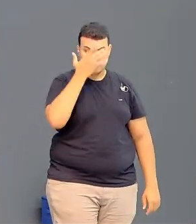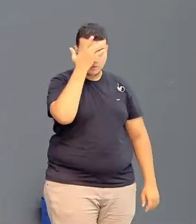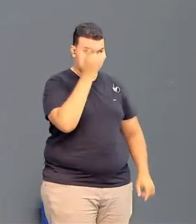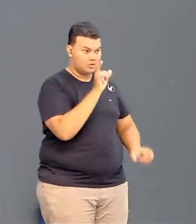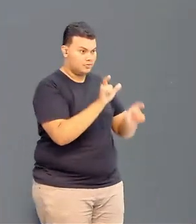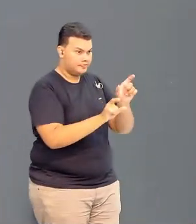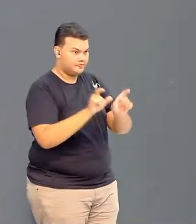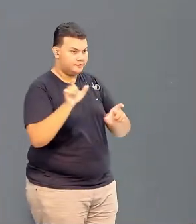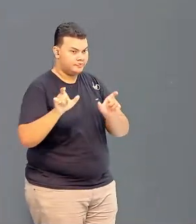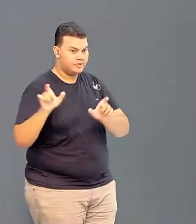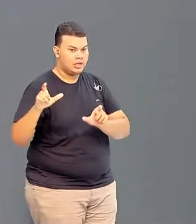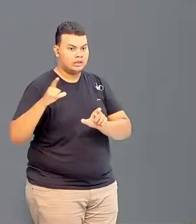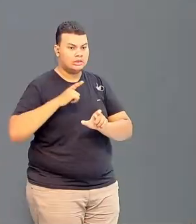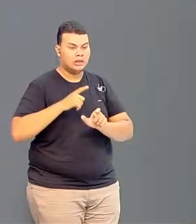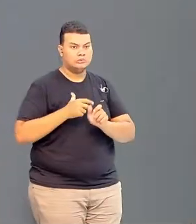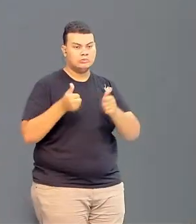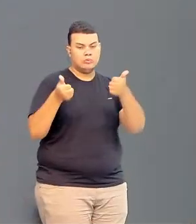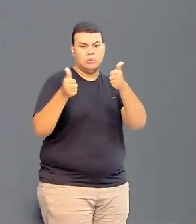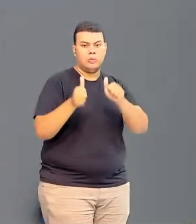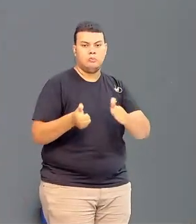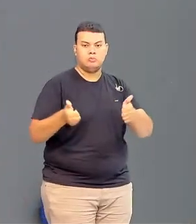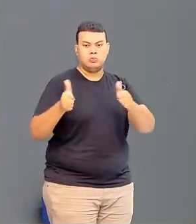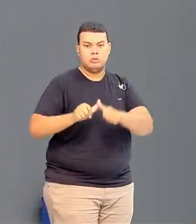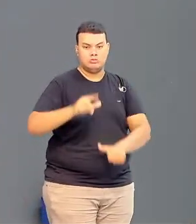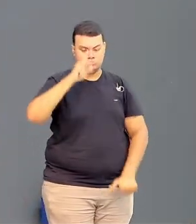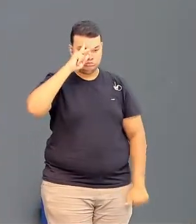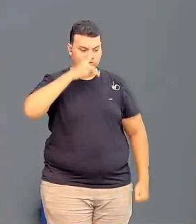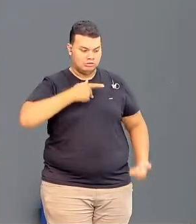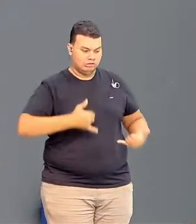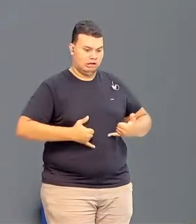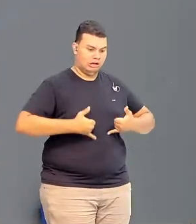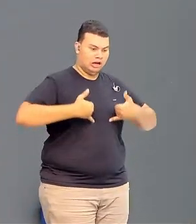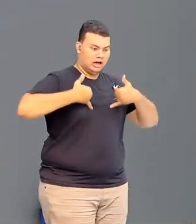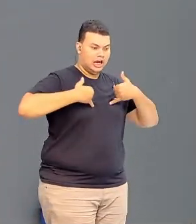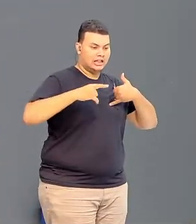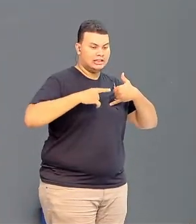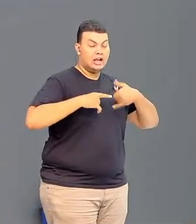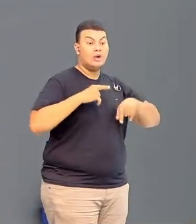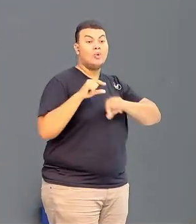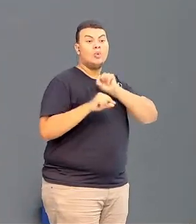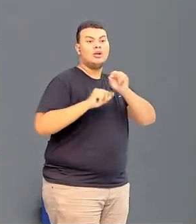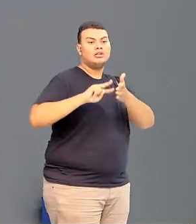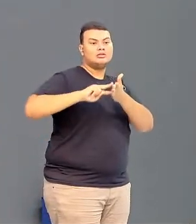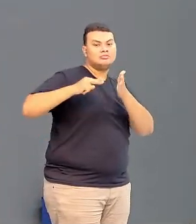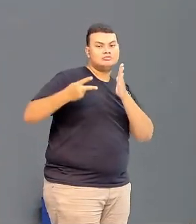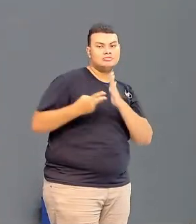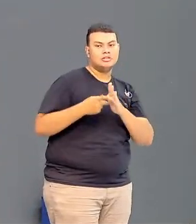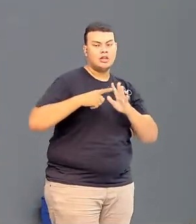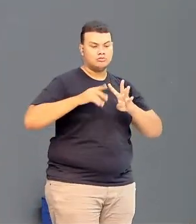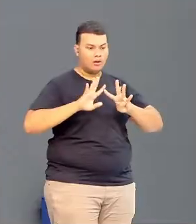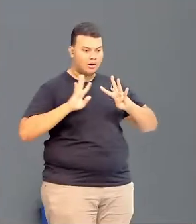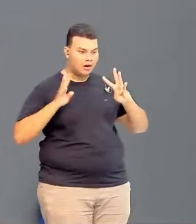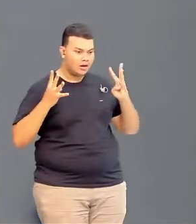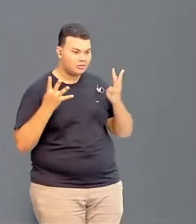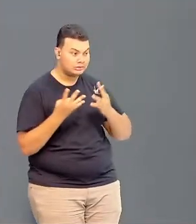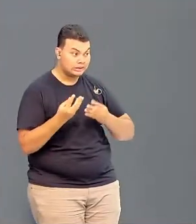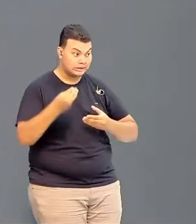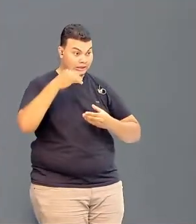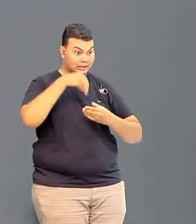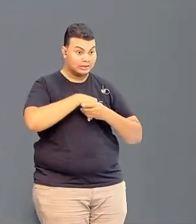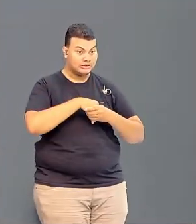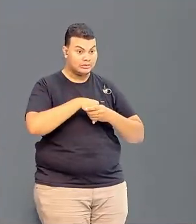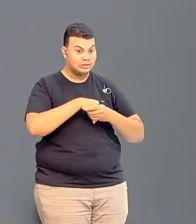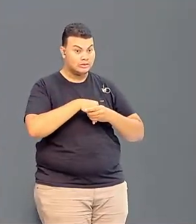Pessoas ególatras que idolatram o seu ego, elas deixaram construir uma fortaleza nesse lugar, e para sair,